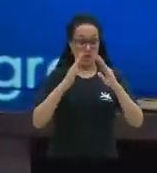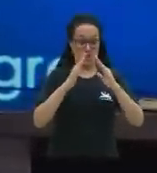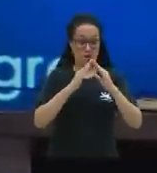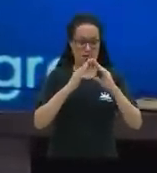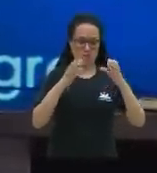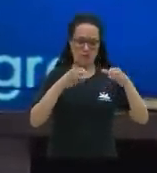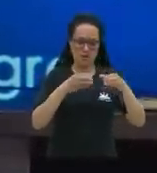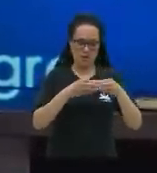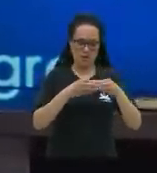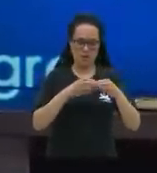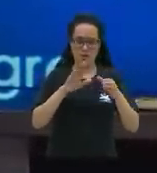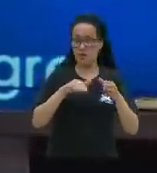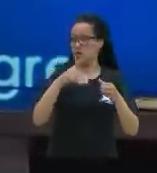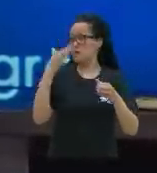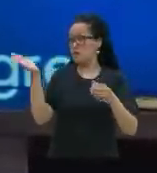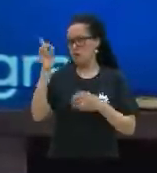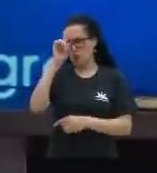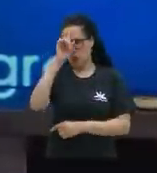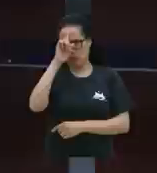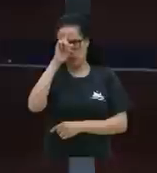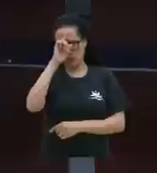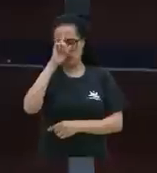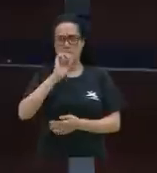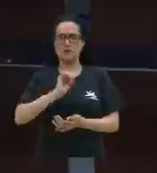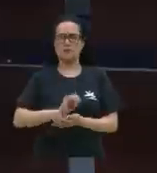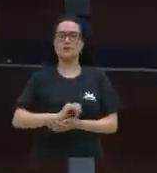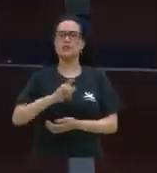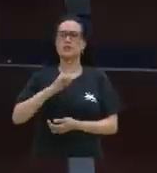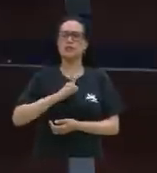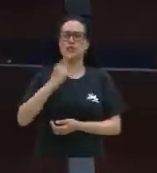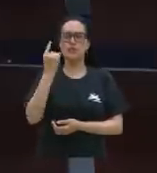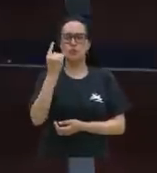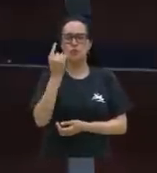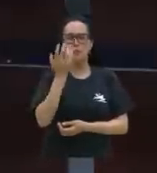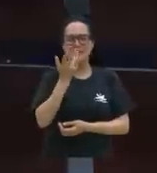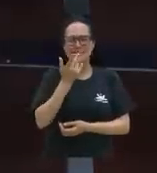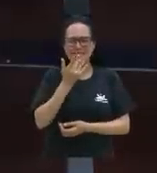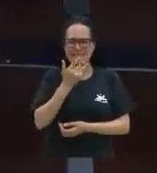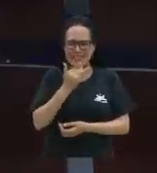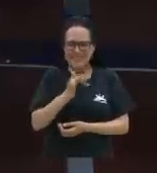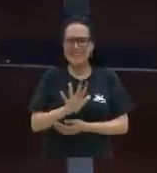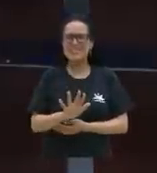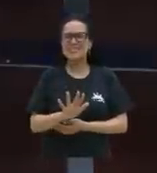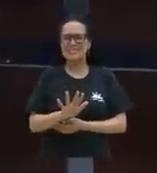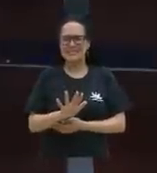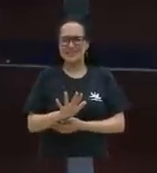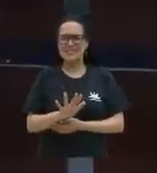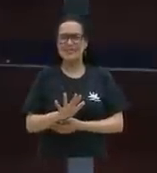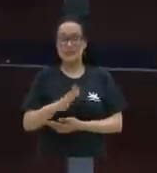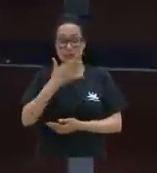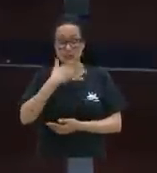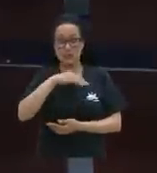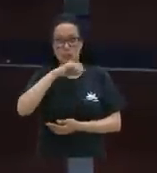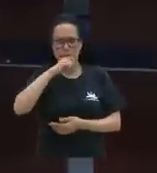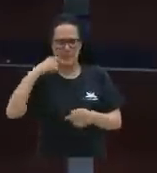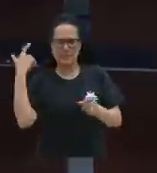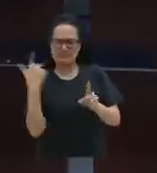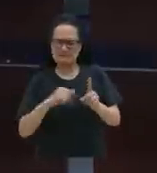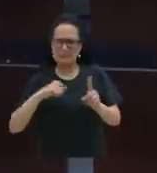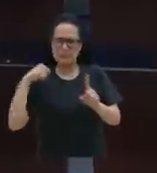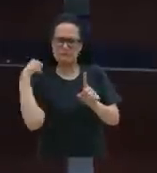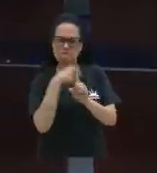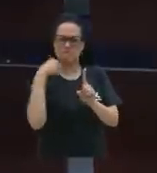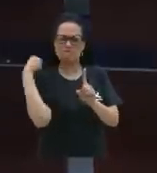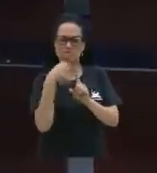E uma criança que havia sido maltratada duramente por um pai, espancado,